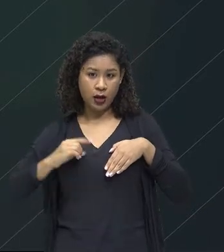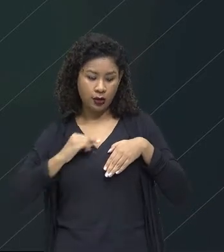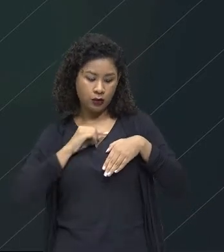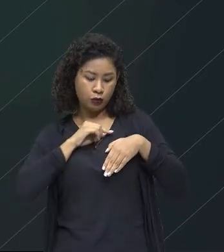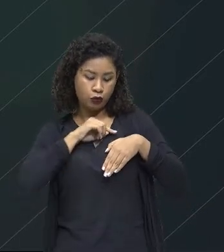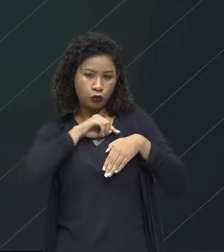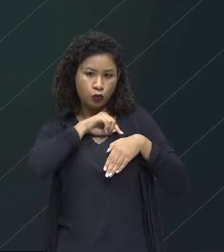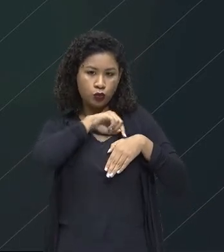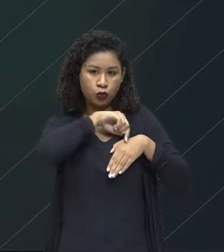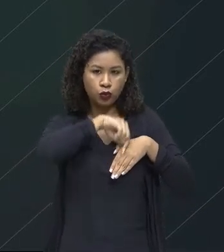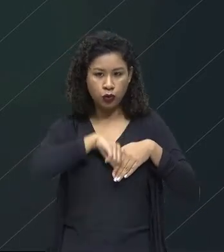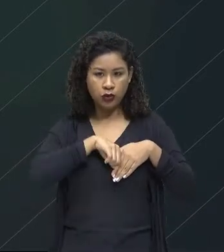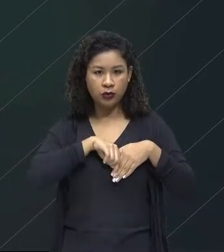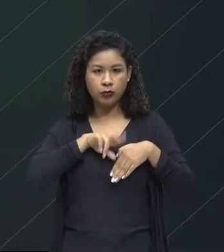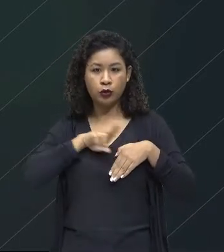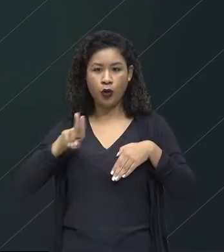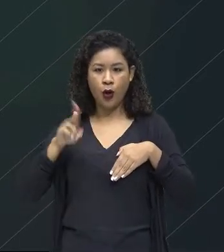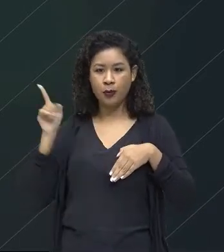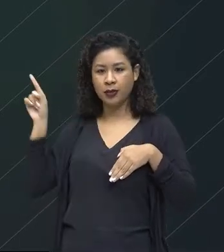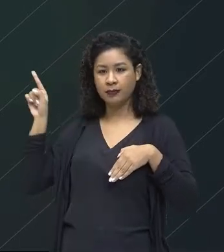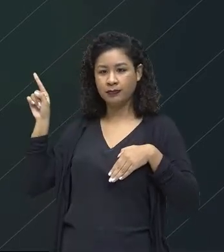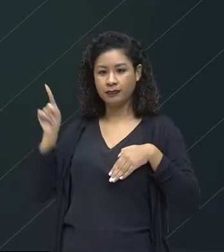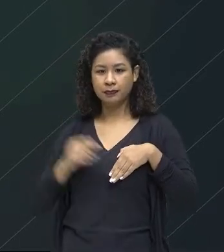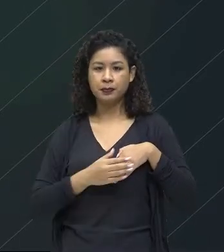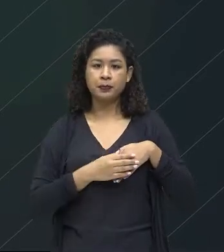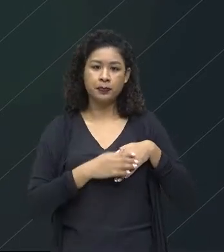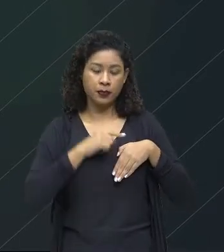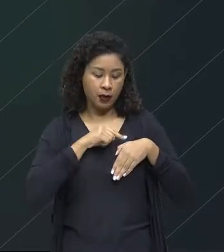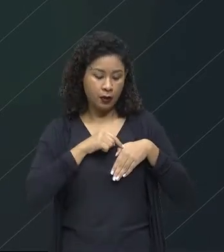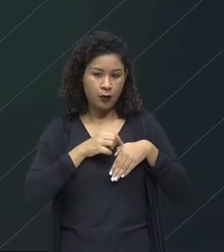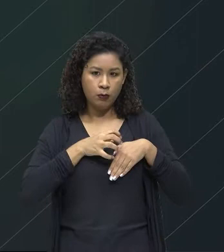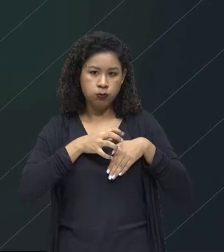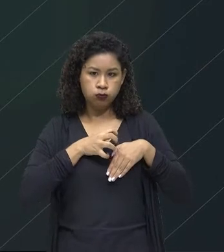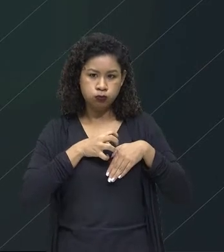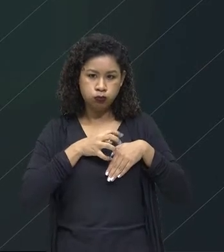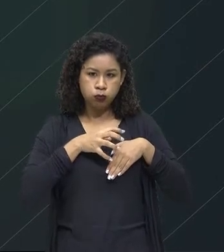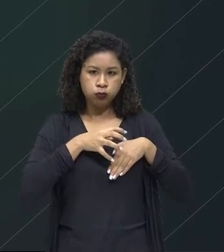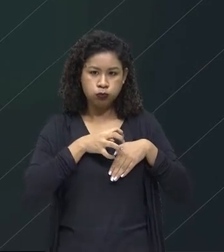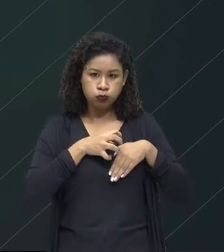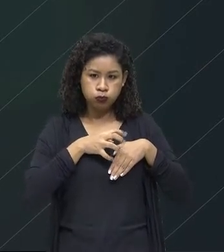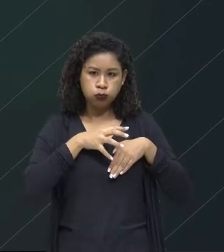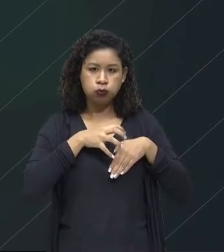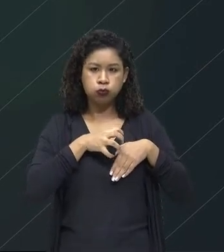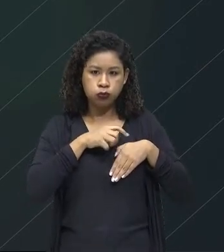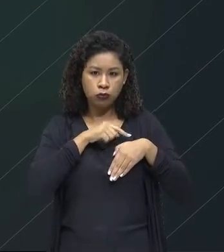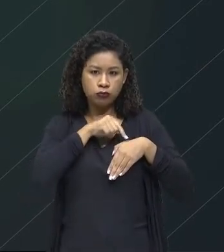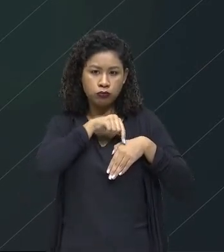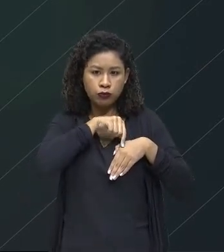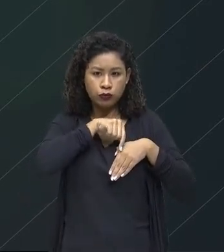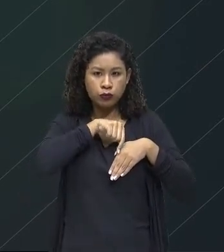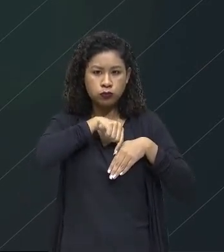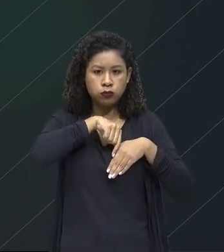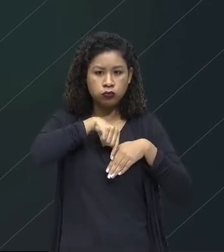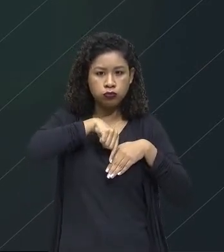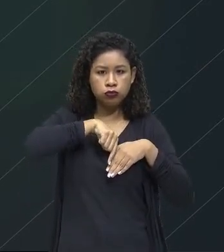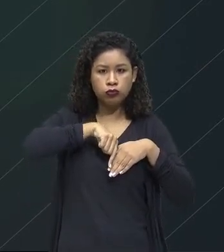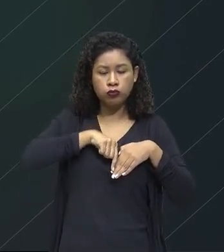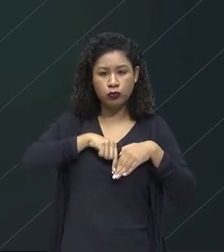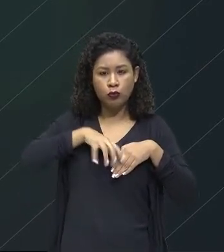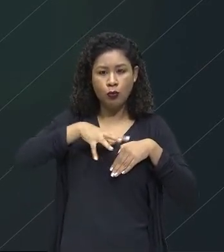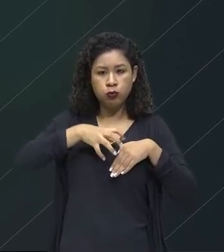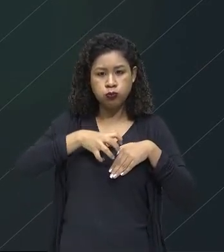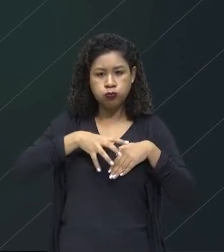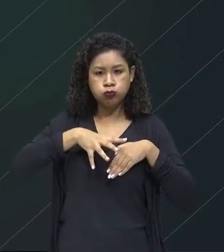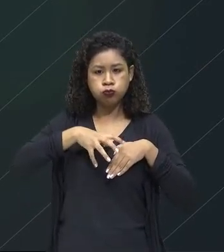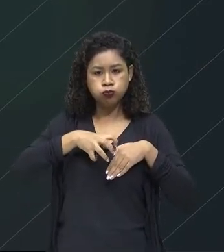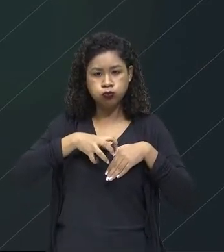de átrio direito. O átrio direito se contrai, permitindo que o sangue flua para dentro do ventrículo direito.